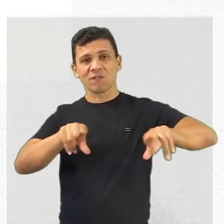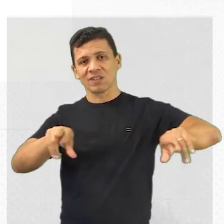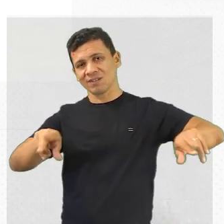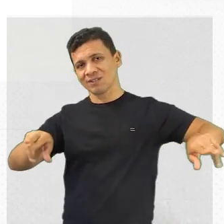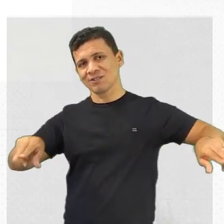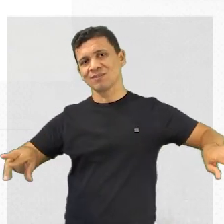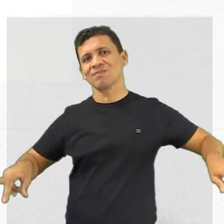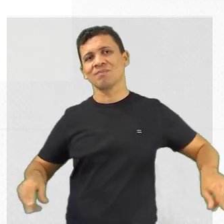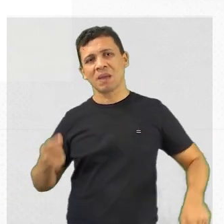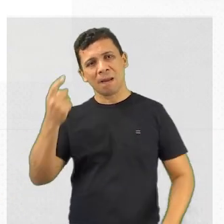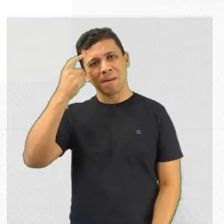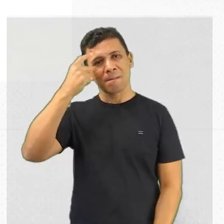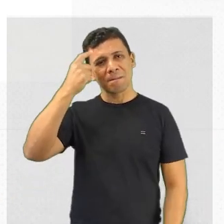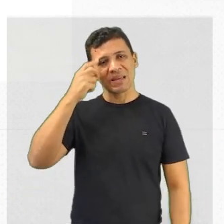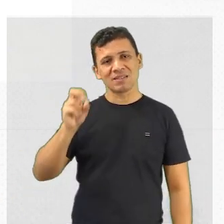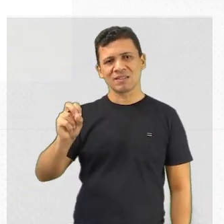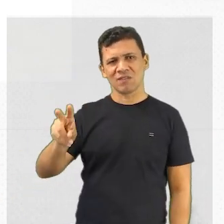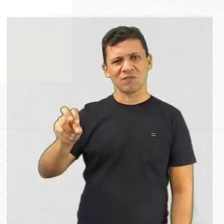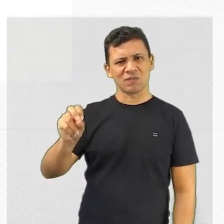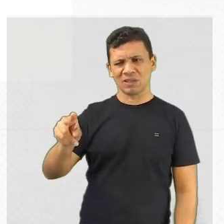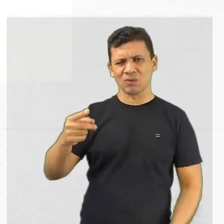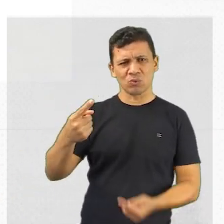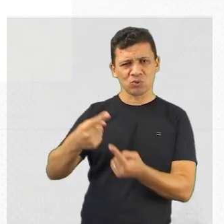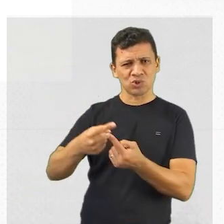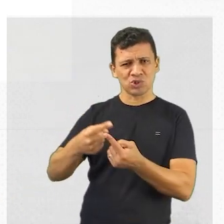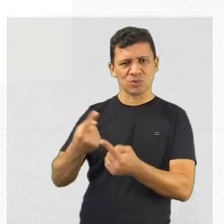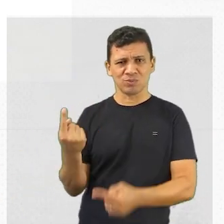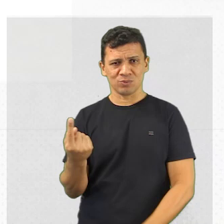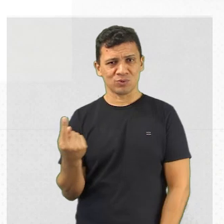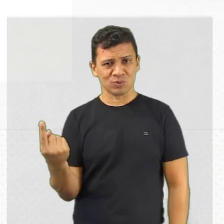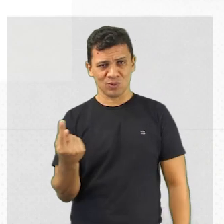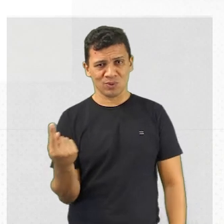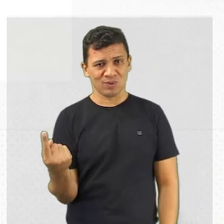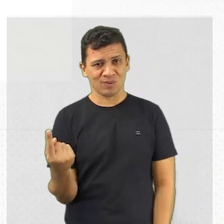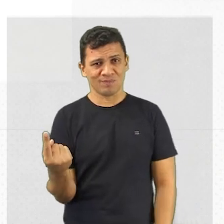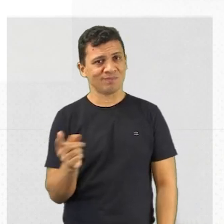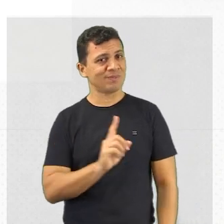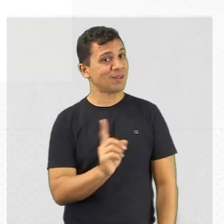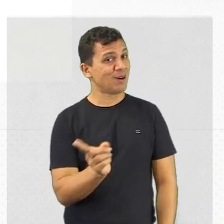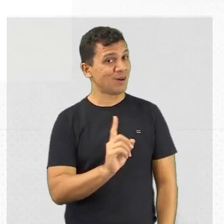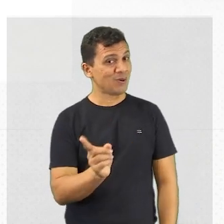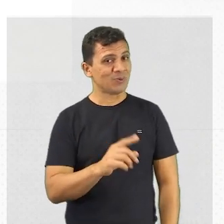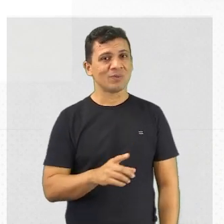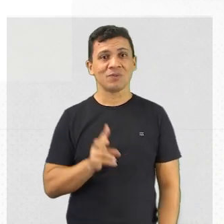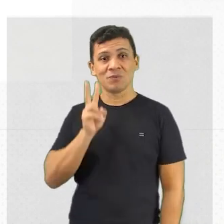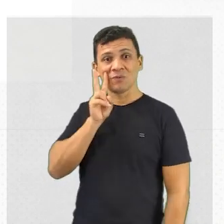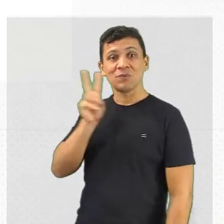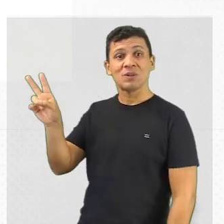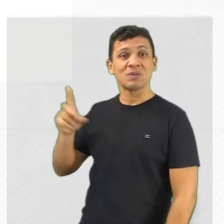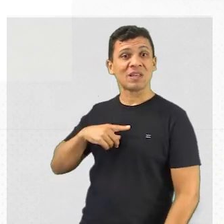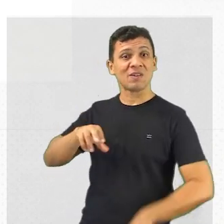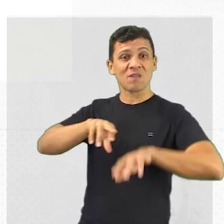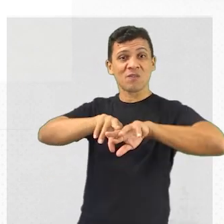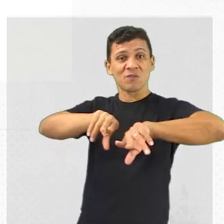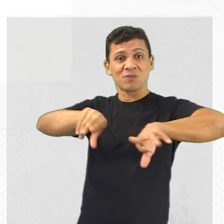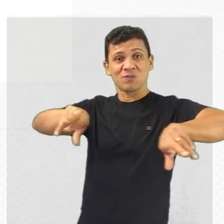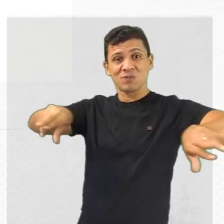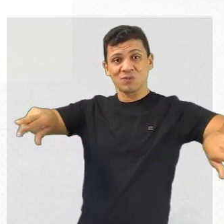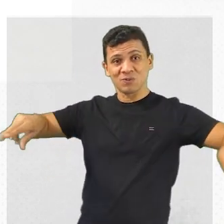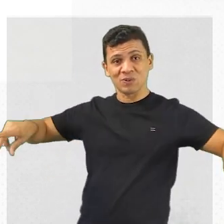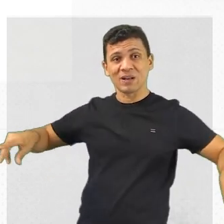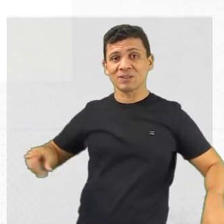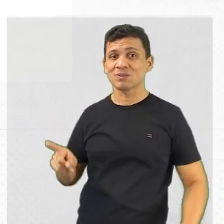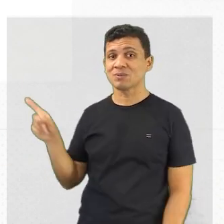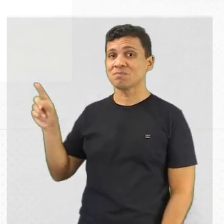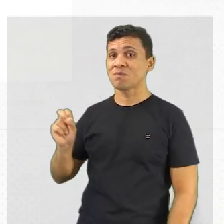gente pensa em vírus, a gente imagina que é um tipo só, que só existe um vírus, e não, né, pessoal? Olha como existe uma variedade